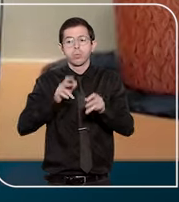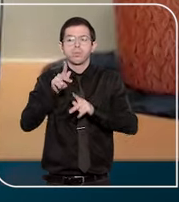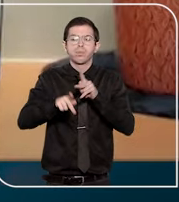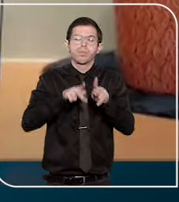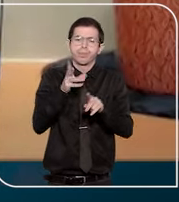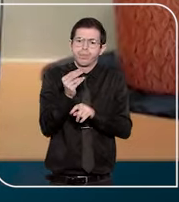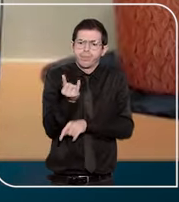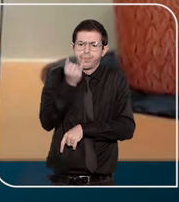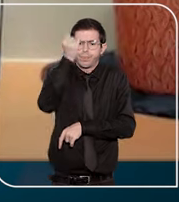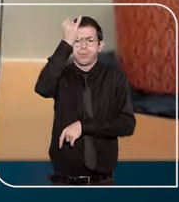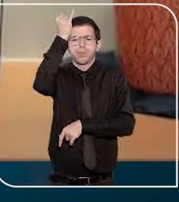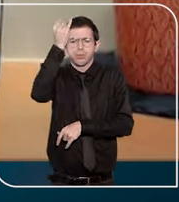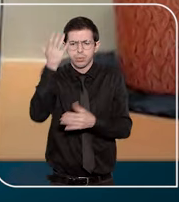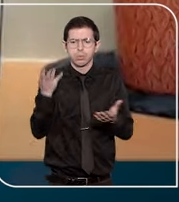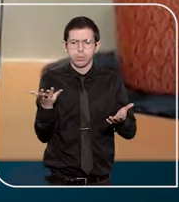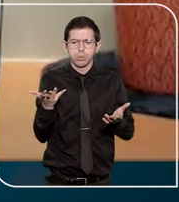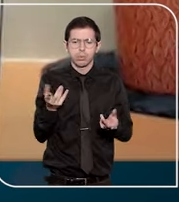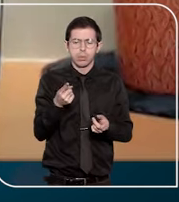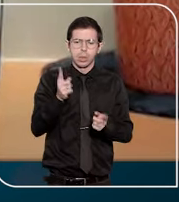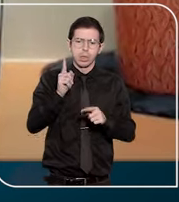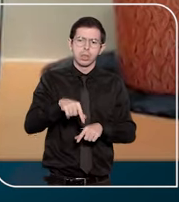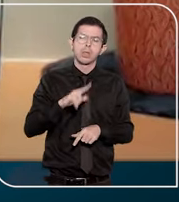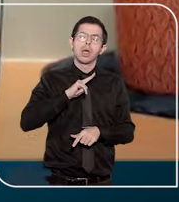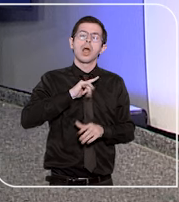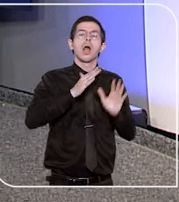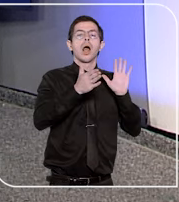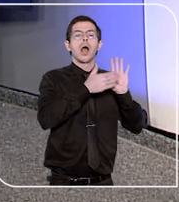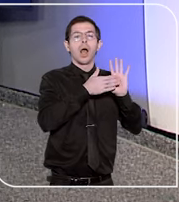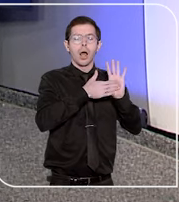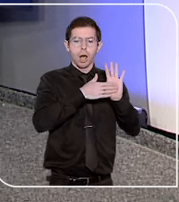relevante, assim justificado.